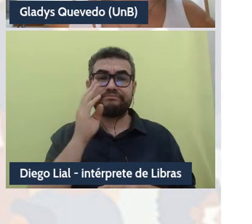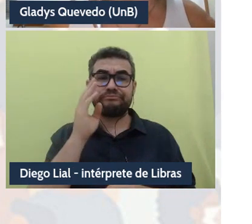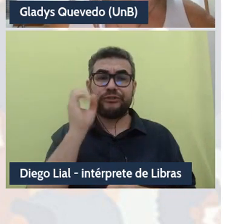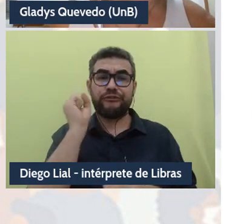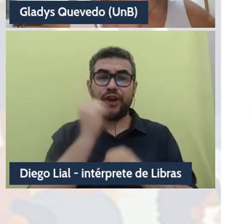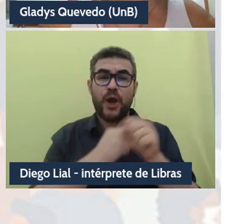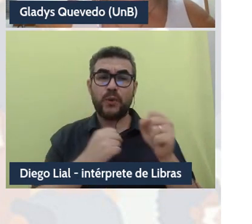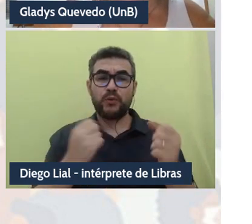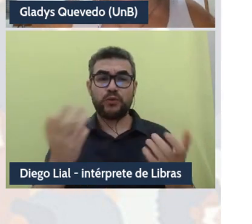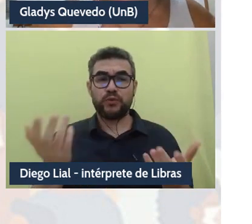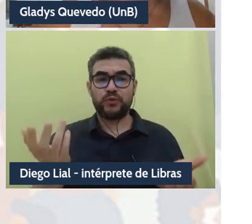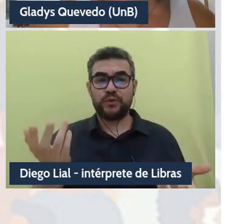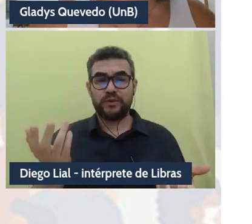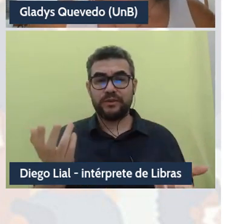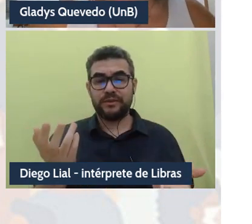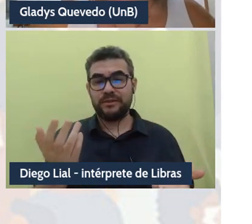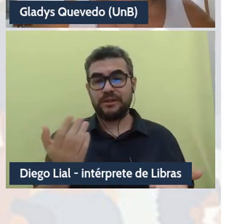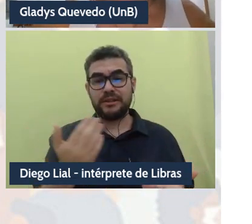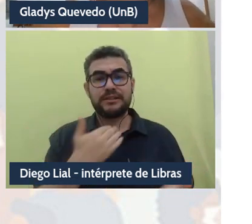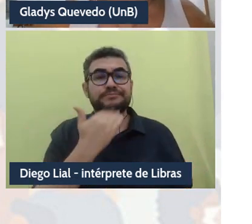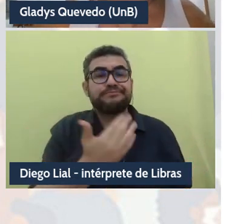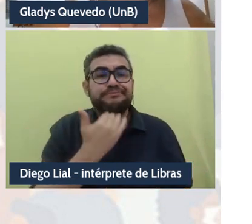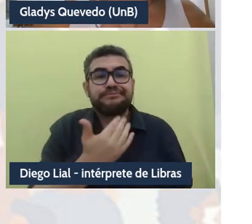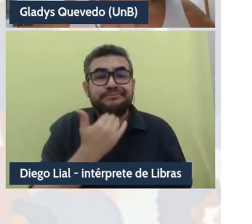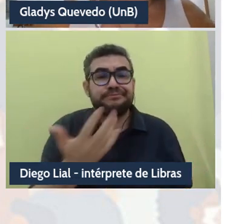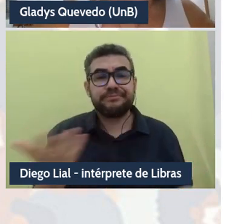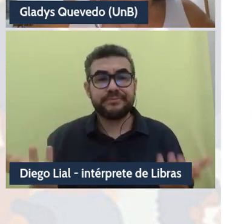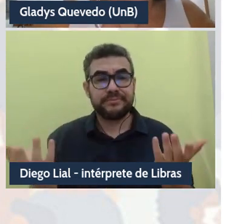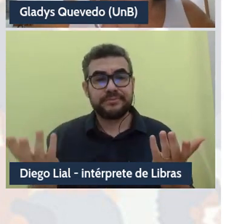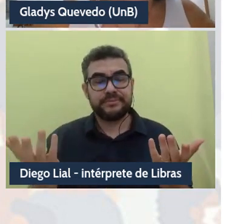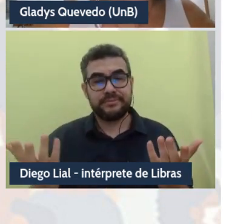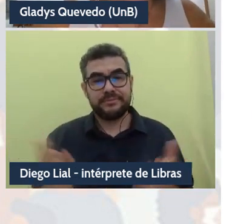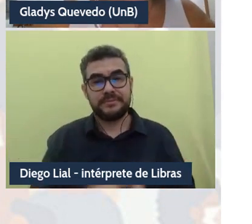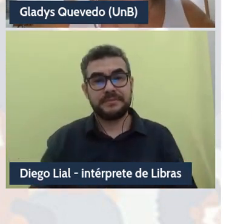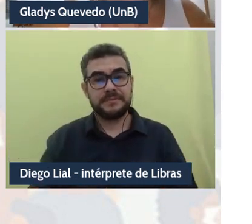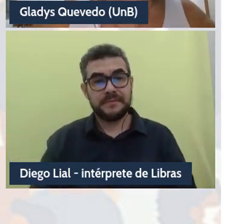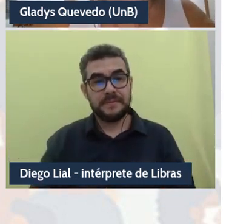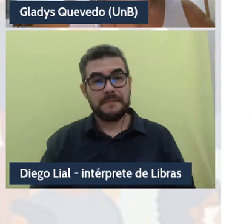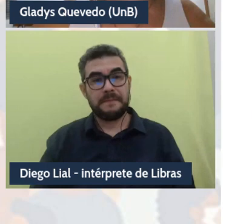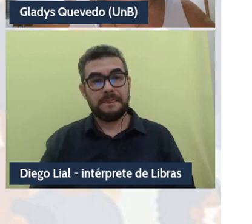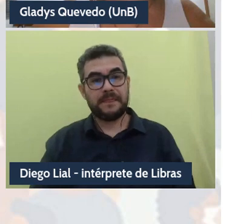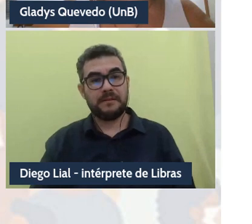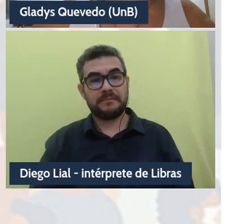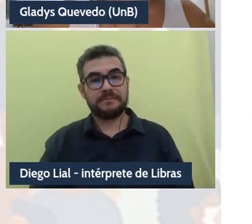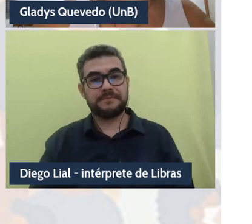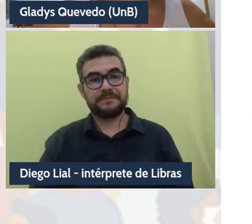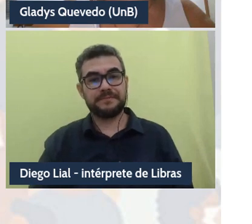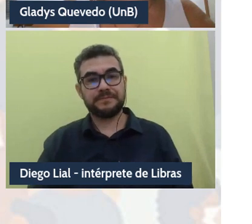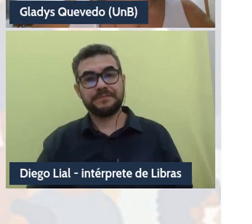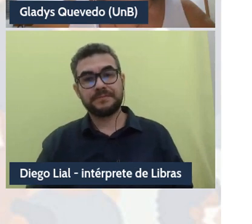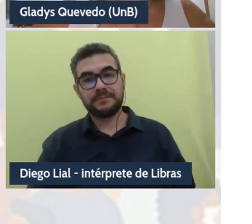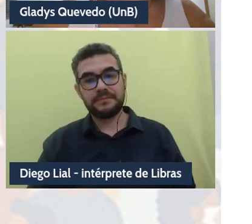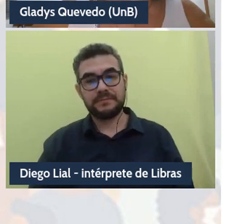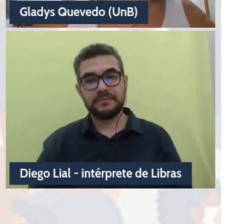que para inglês ver, né? Muito bom. Eu vou para frente agora aqui.